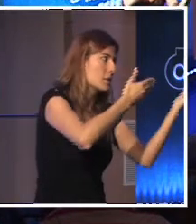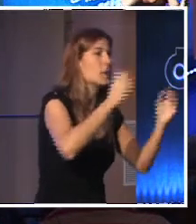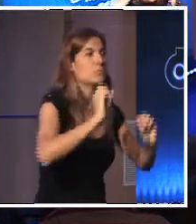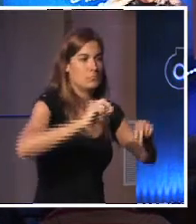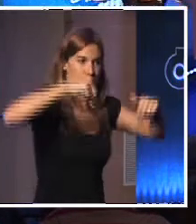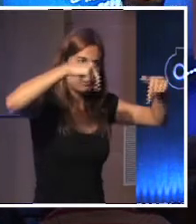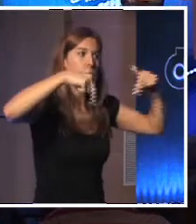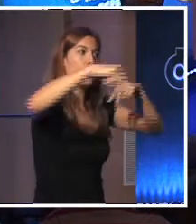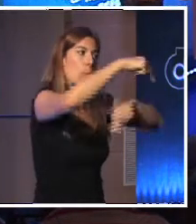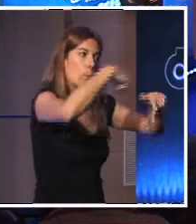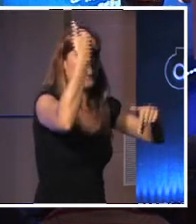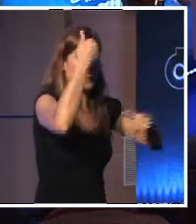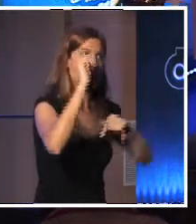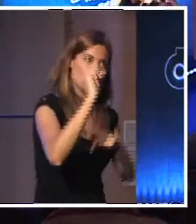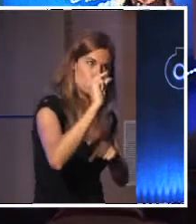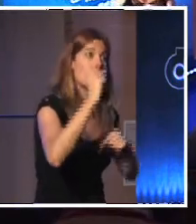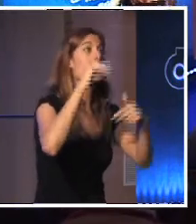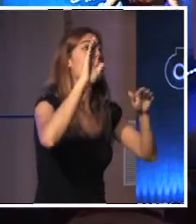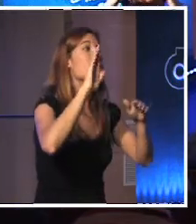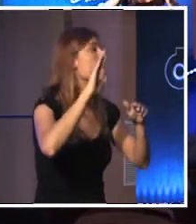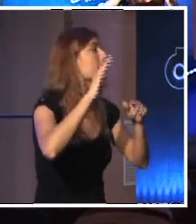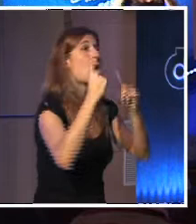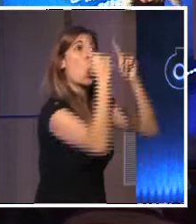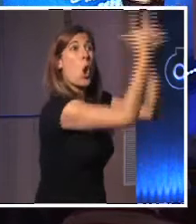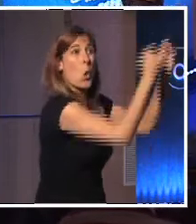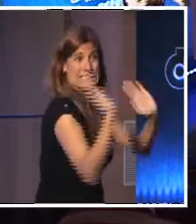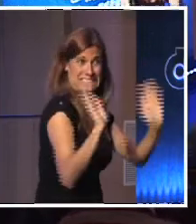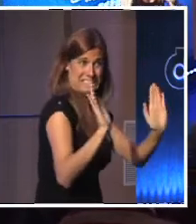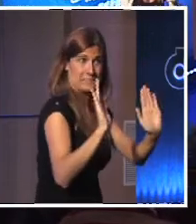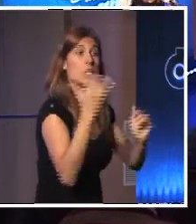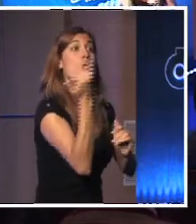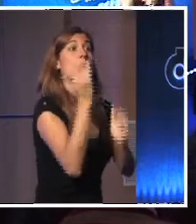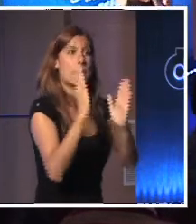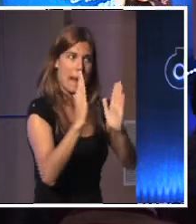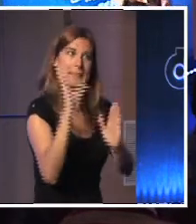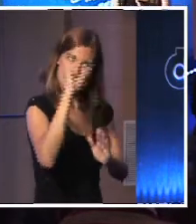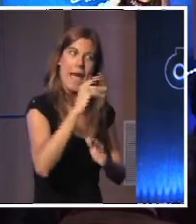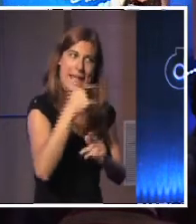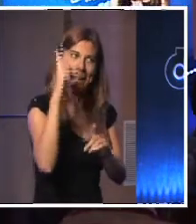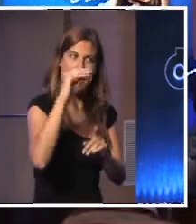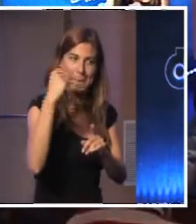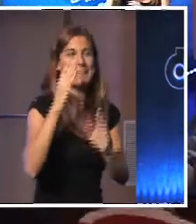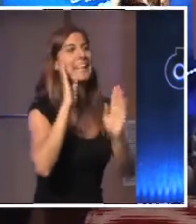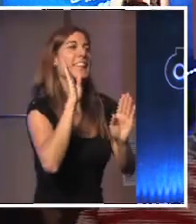levantarmos, darmos um passeiozinho até lá fora, mas não saiam de muito longe porque a segunda parte promete. Até já.